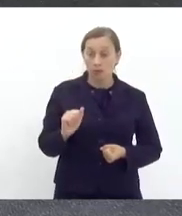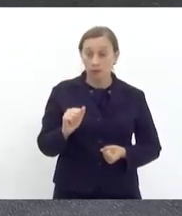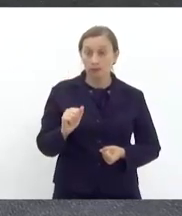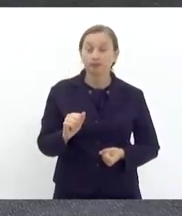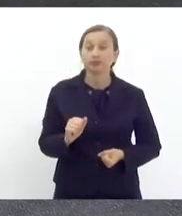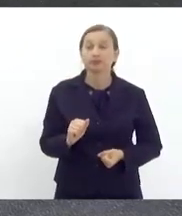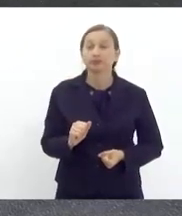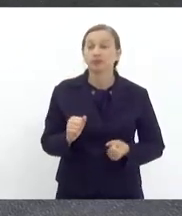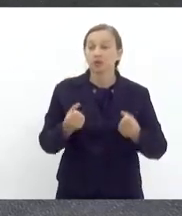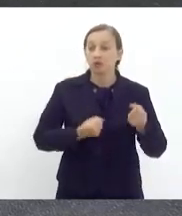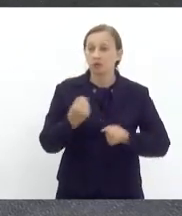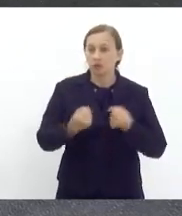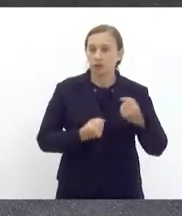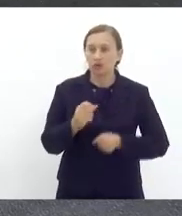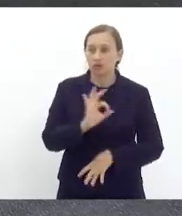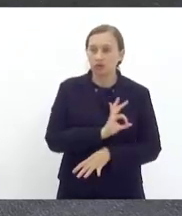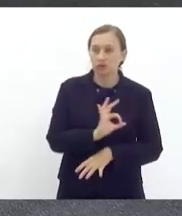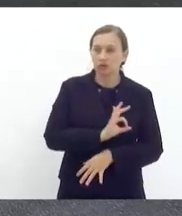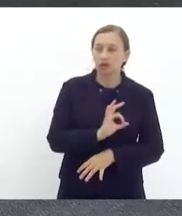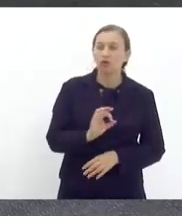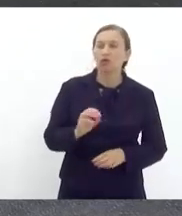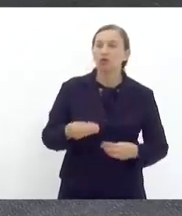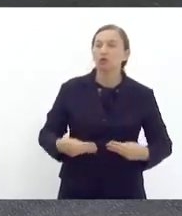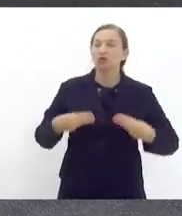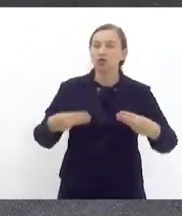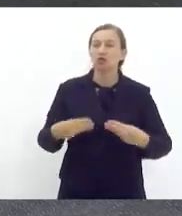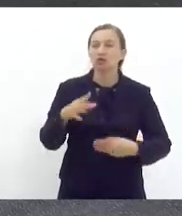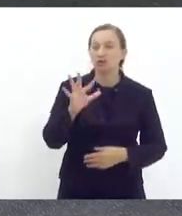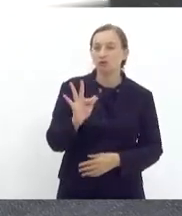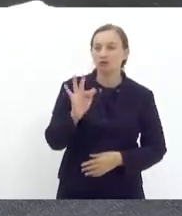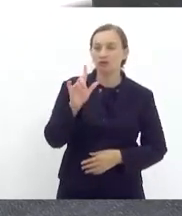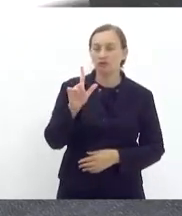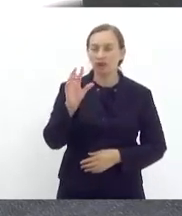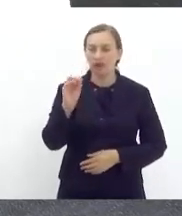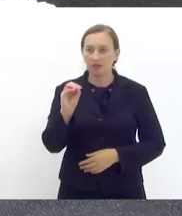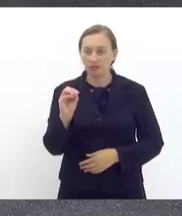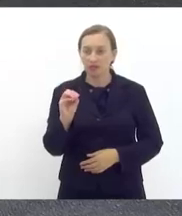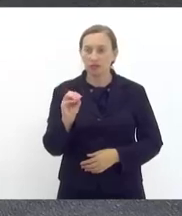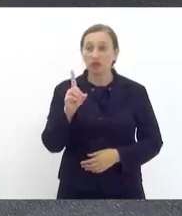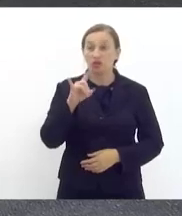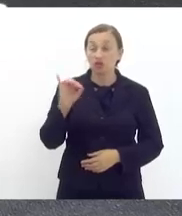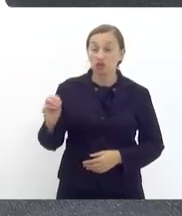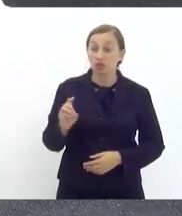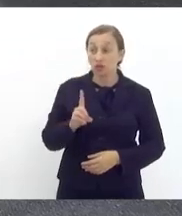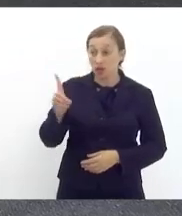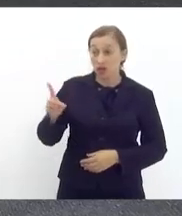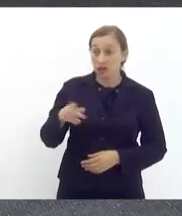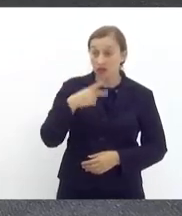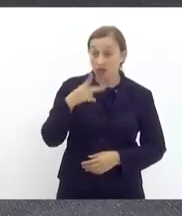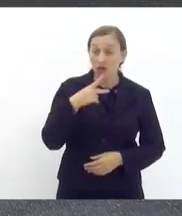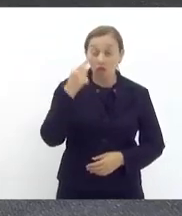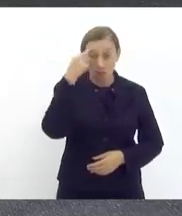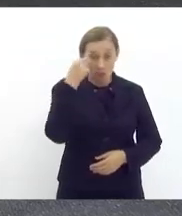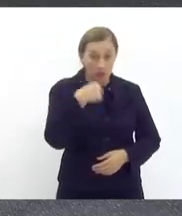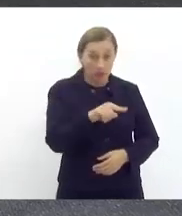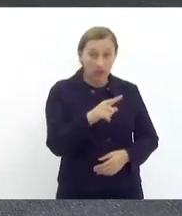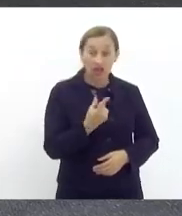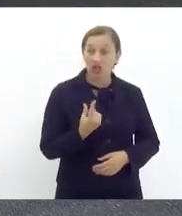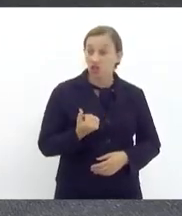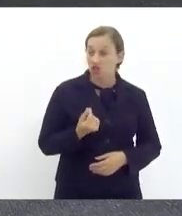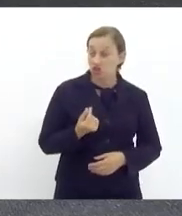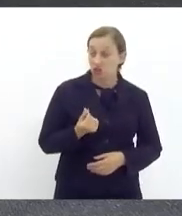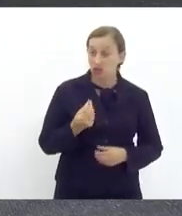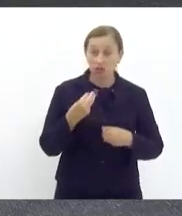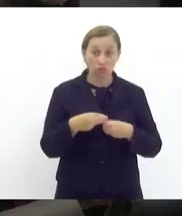de ataque às escolas foi o ministro Flávio Dino que é filiado ao PSB foi ele que chegou e falou vou mandar dinheiro para os